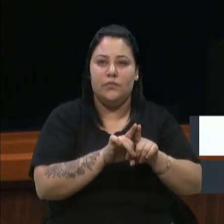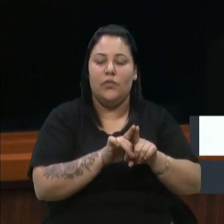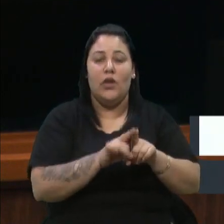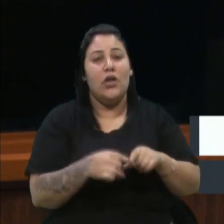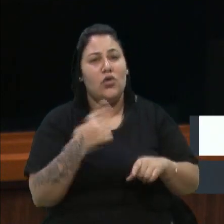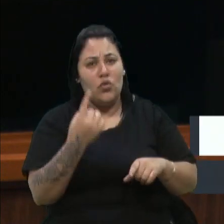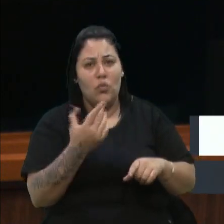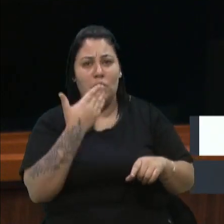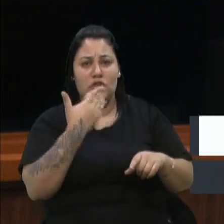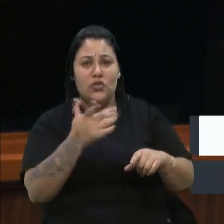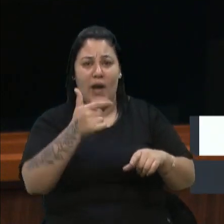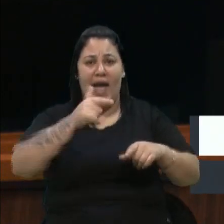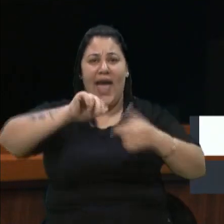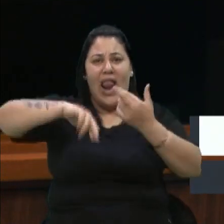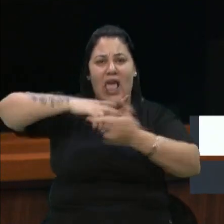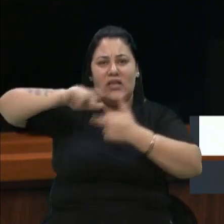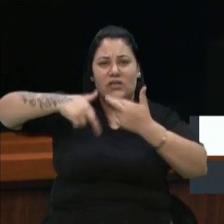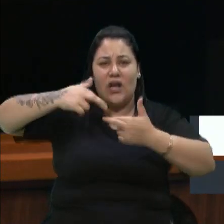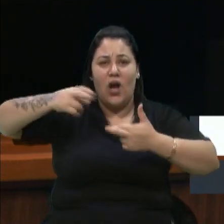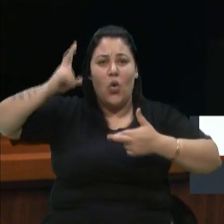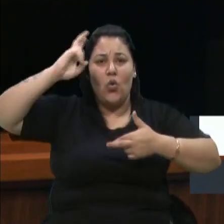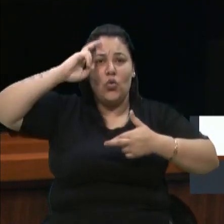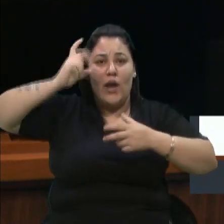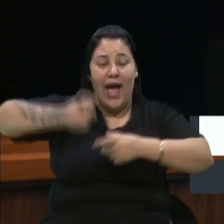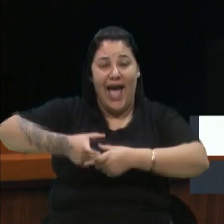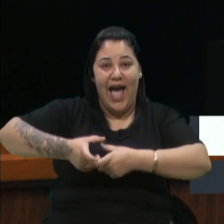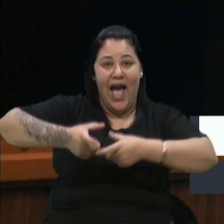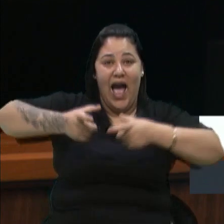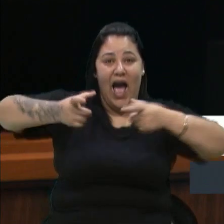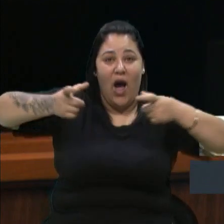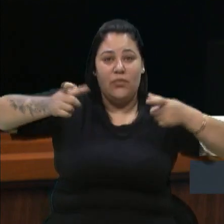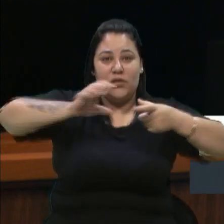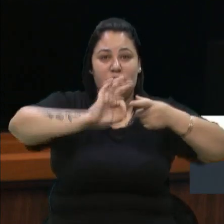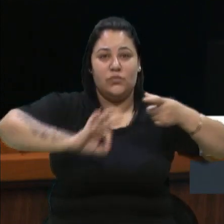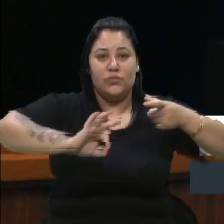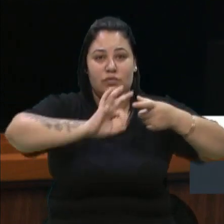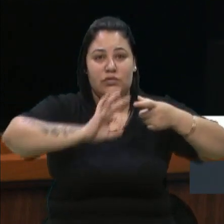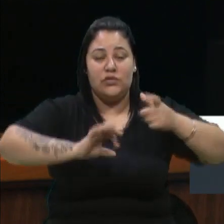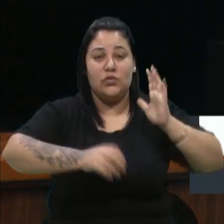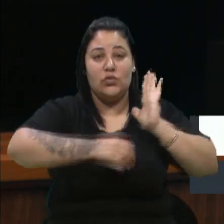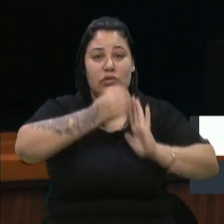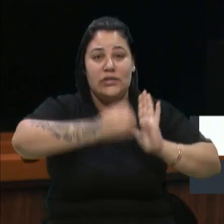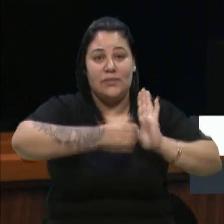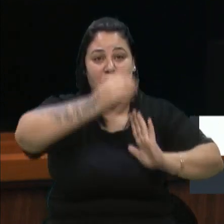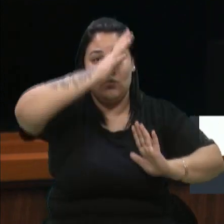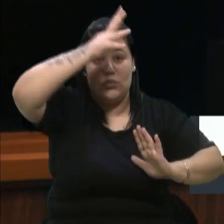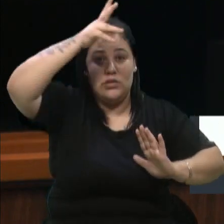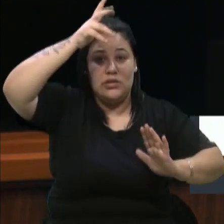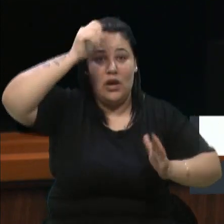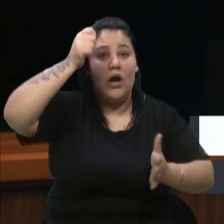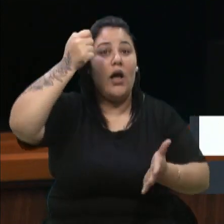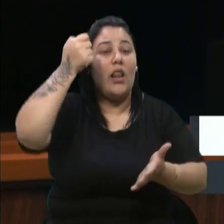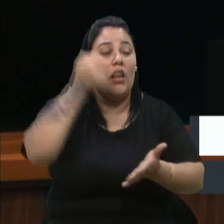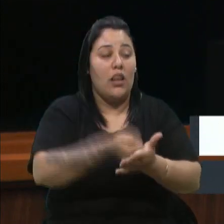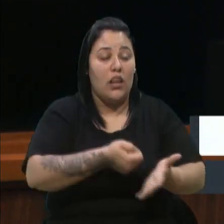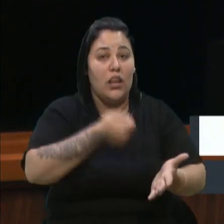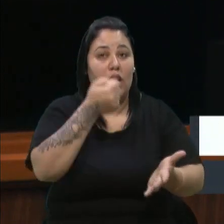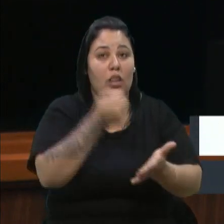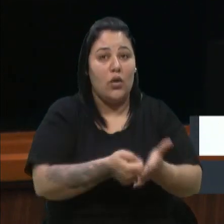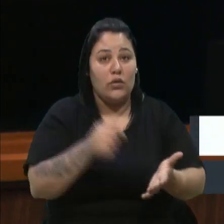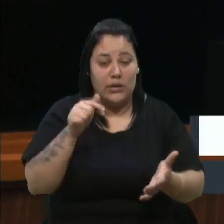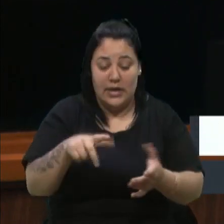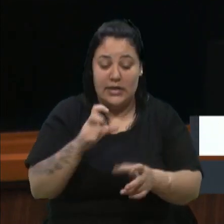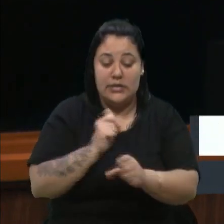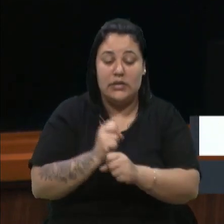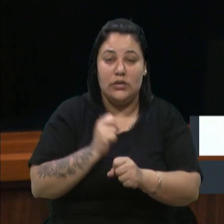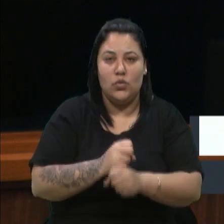gradativamente a cultura aumentar o seu percentual no orçamento municipal. A luta vai ser este ano por 1